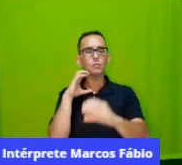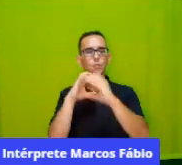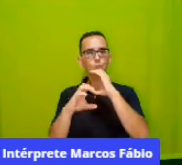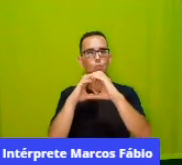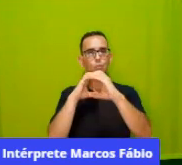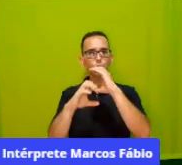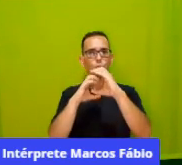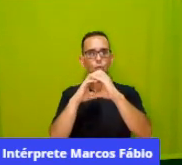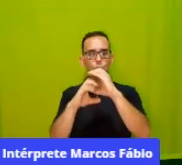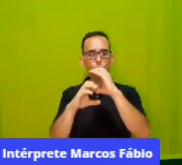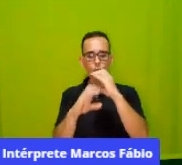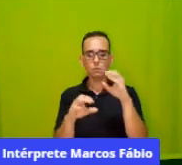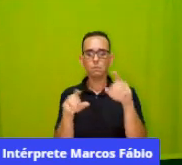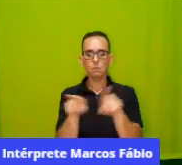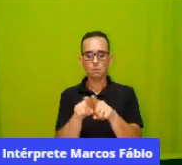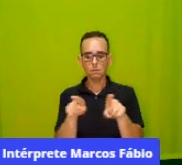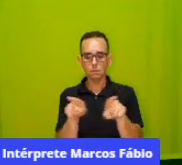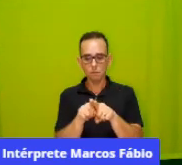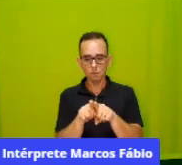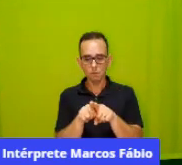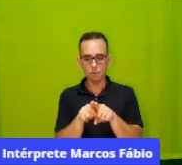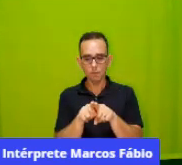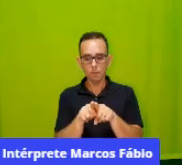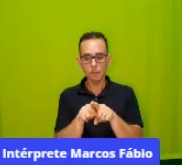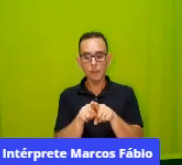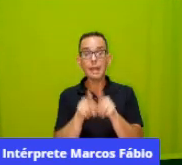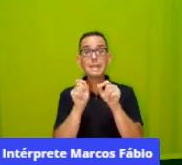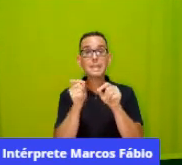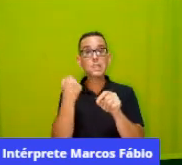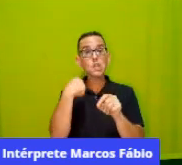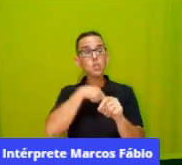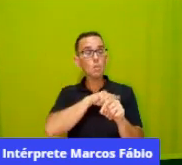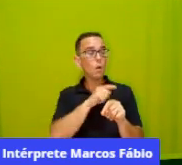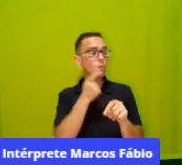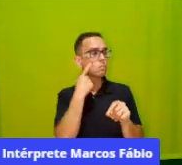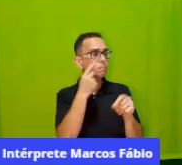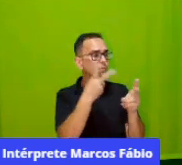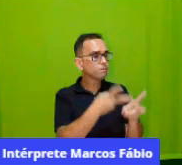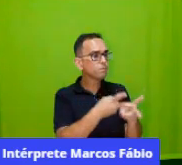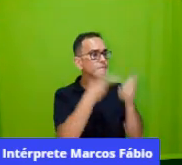Então, é uma forma dele estar se comunicando